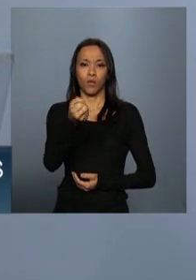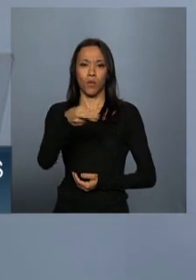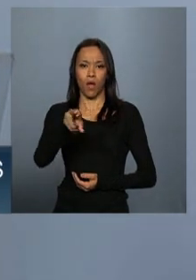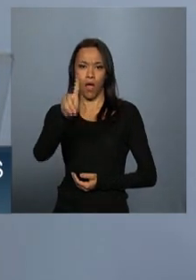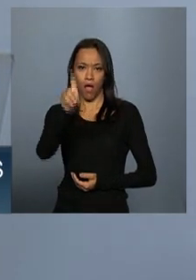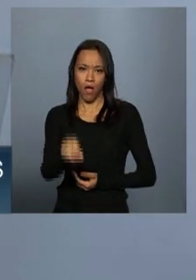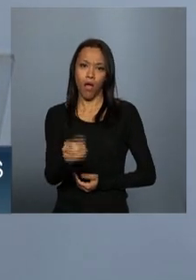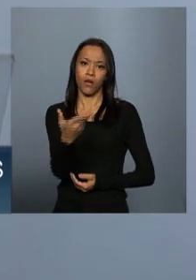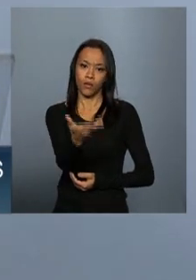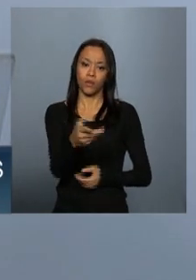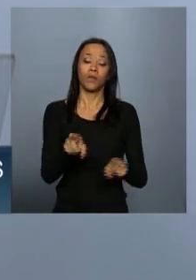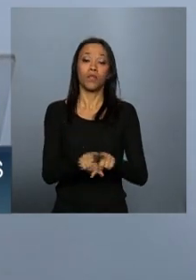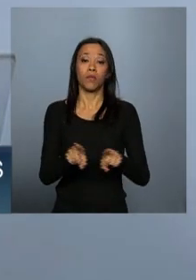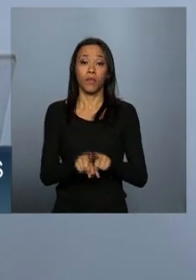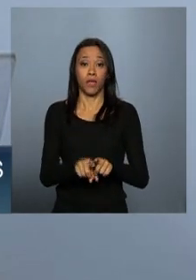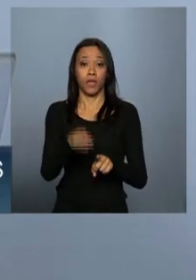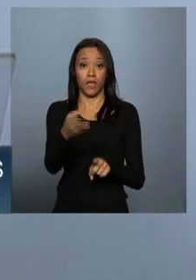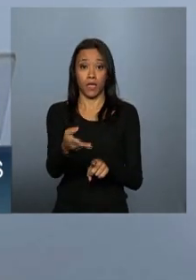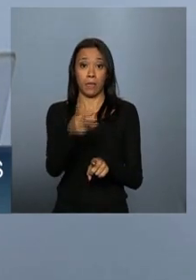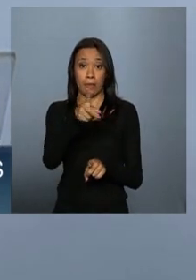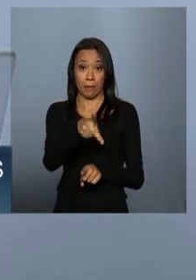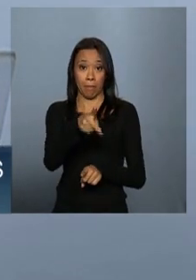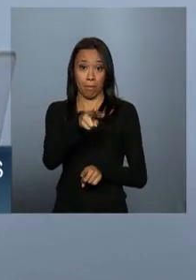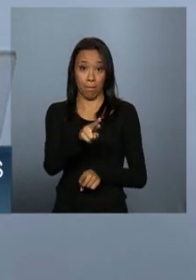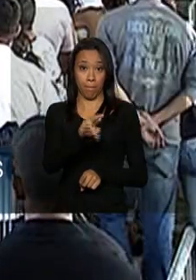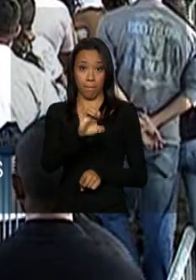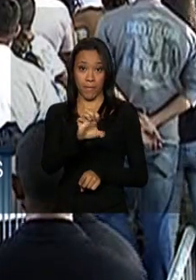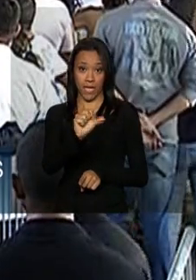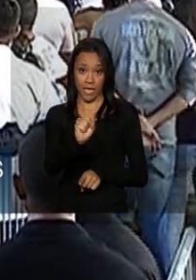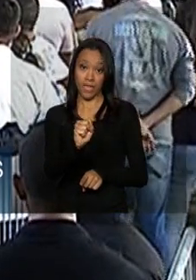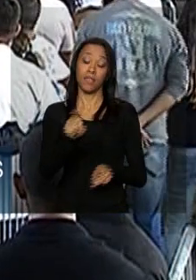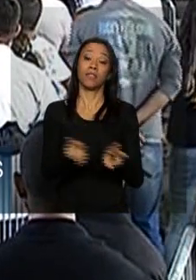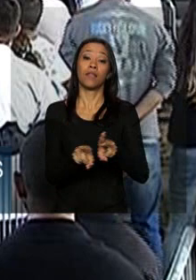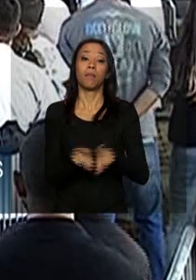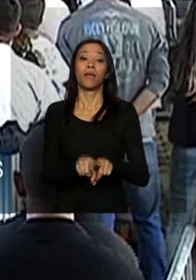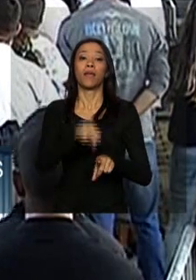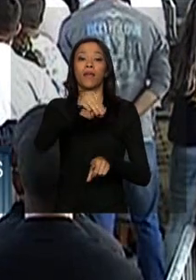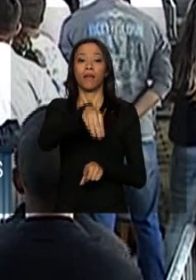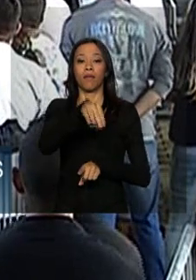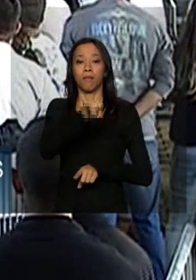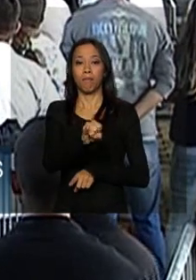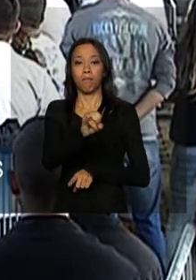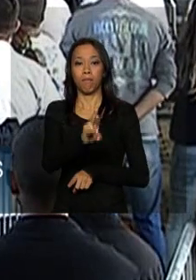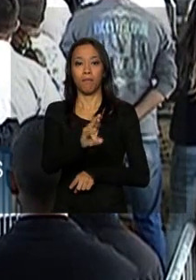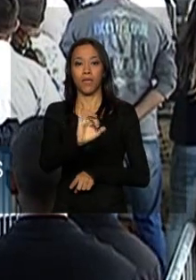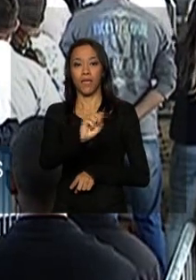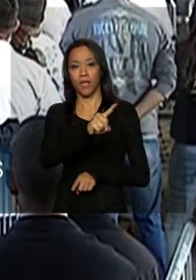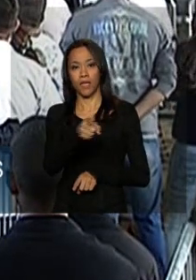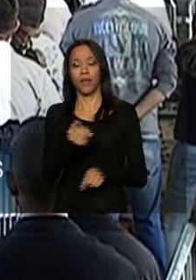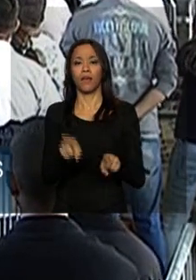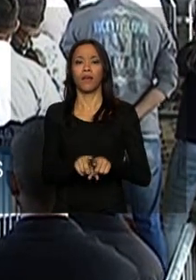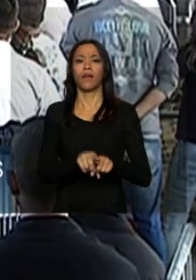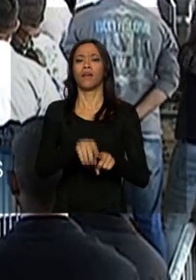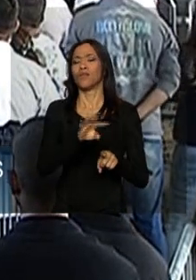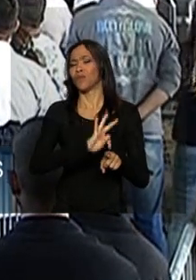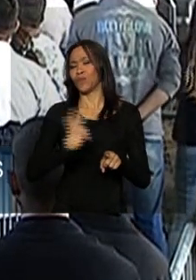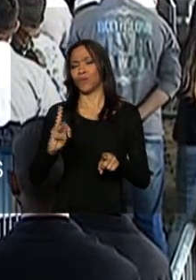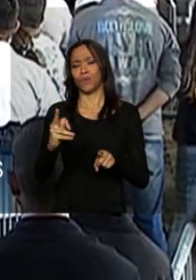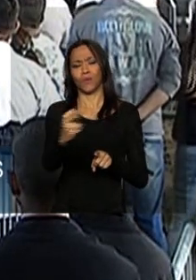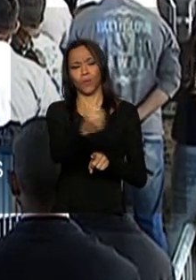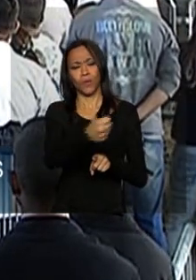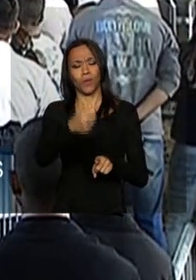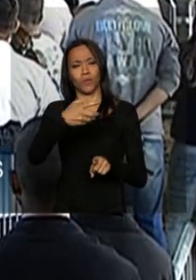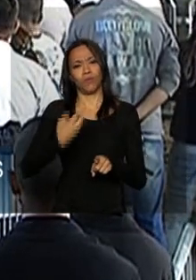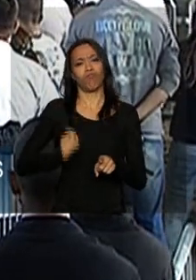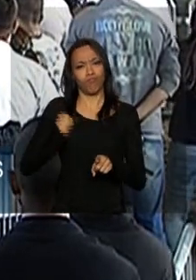meu cara Adilson Pires, Pedro Paulo, Miriam Belchior, Inês, Leiser, todos os construtores